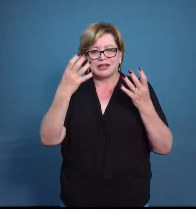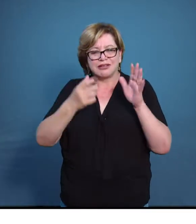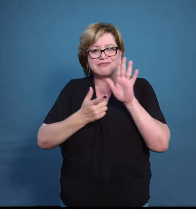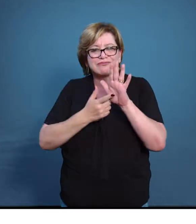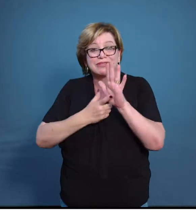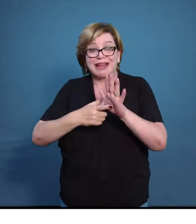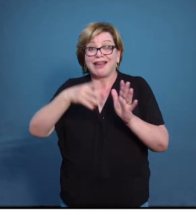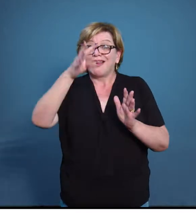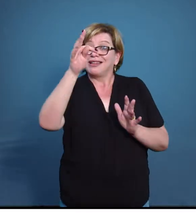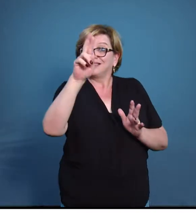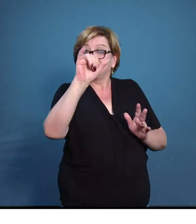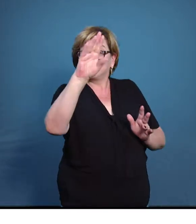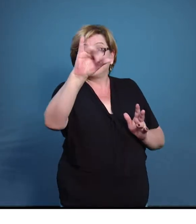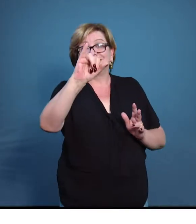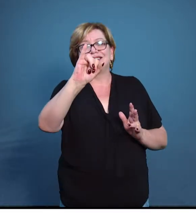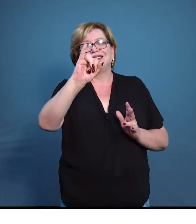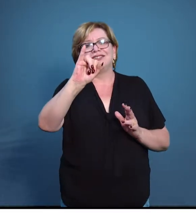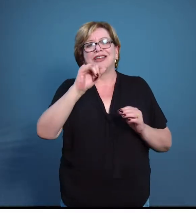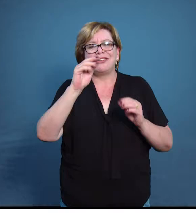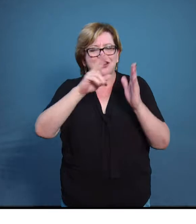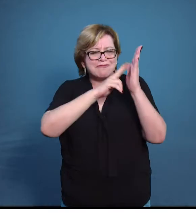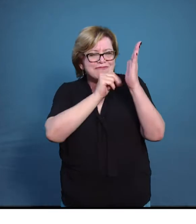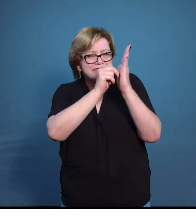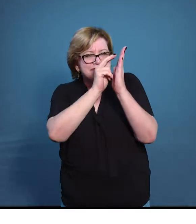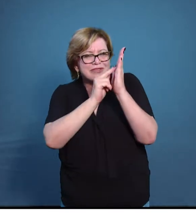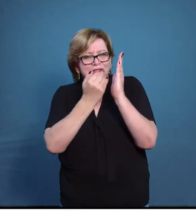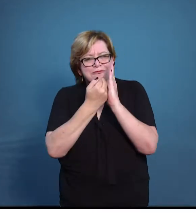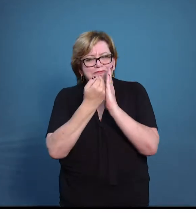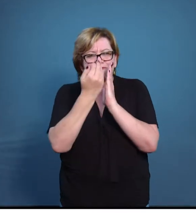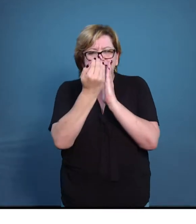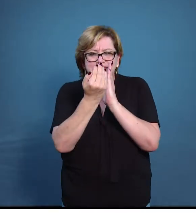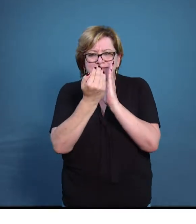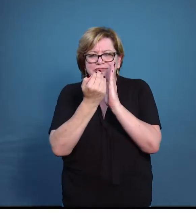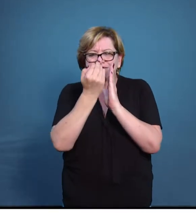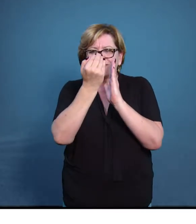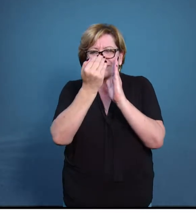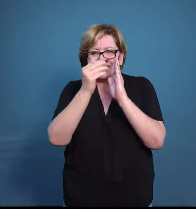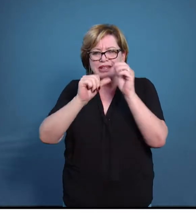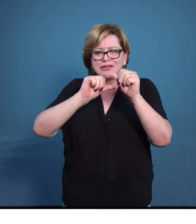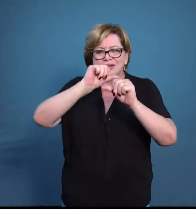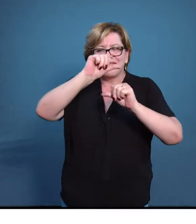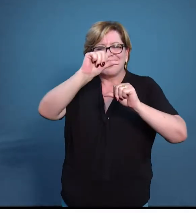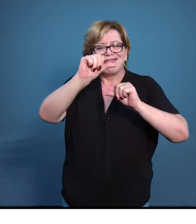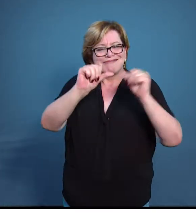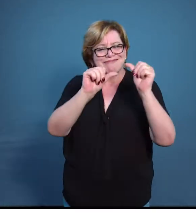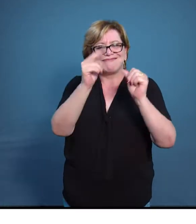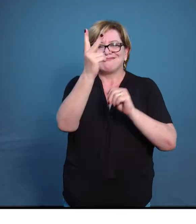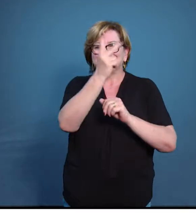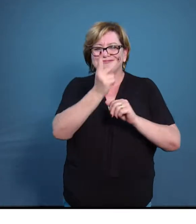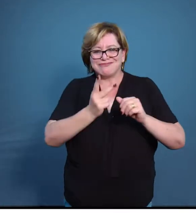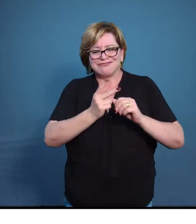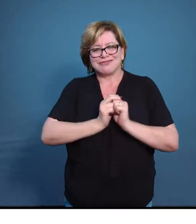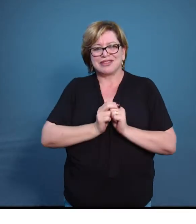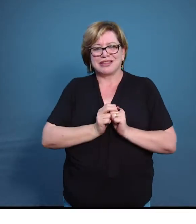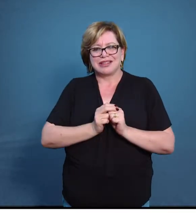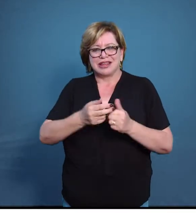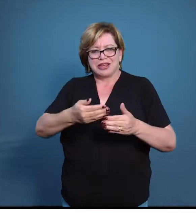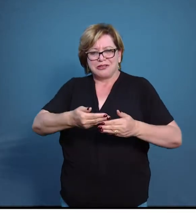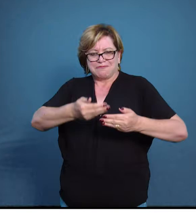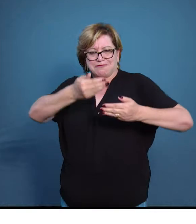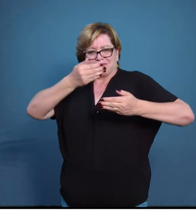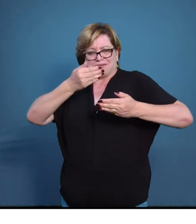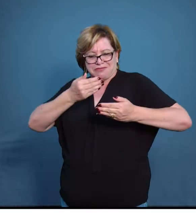o quê? Pintando planos, transformando as figuras. Então, em um primeiro plano, nós temos a